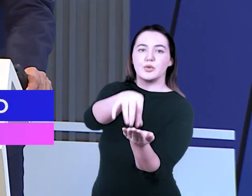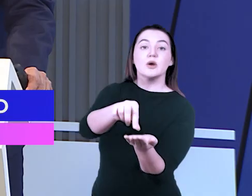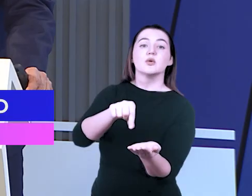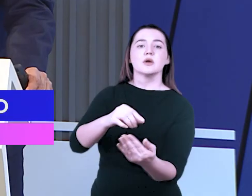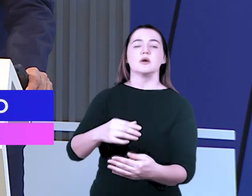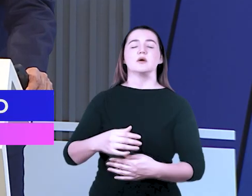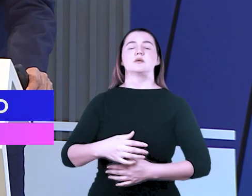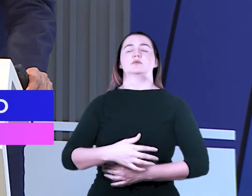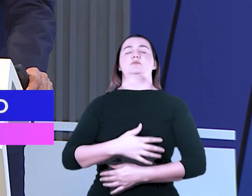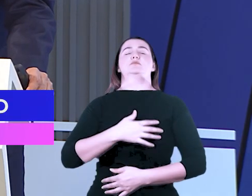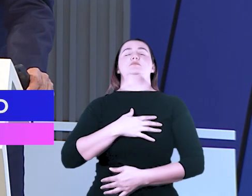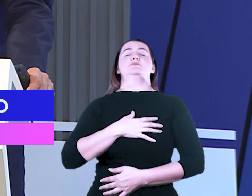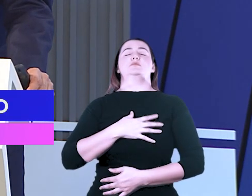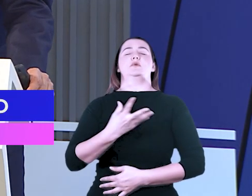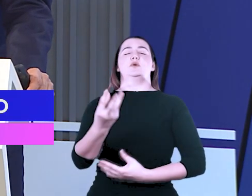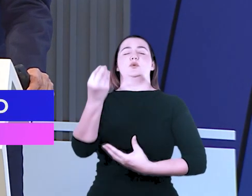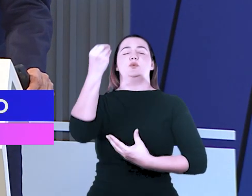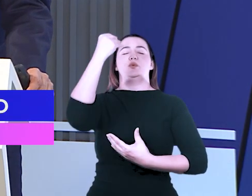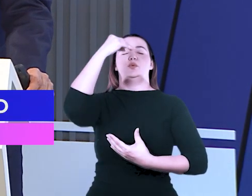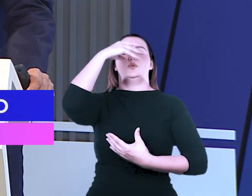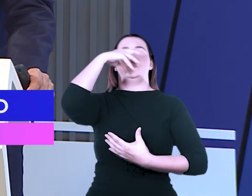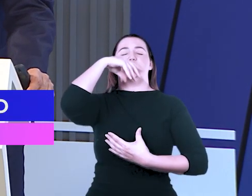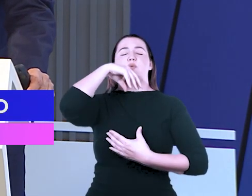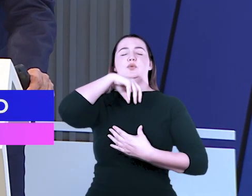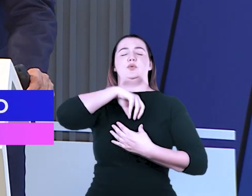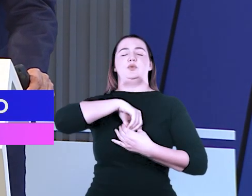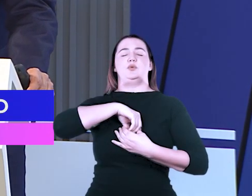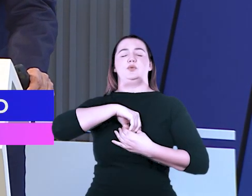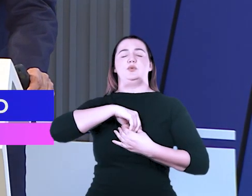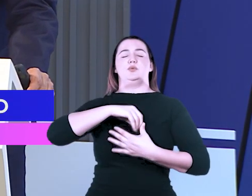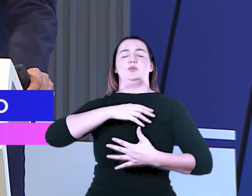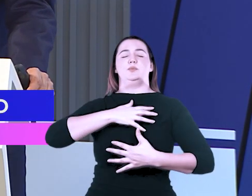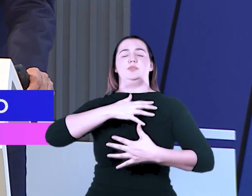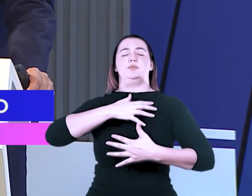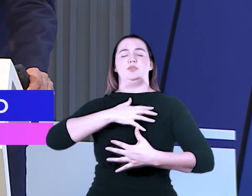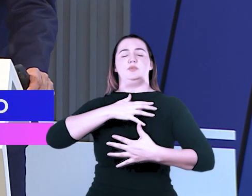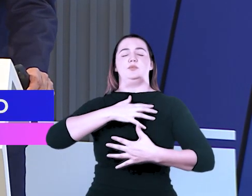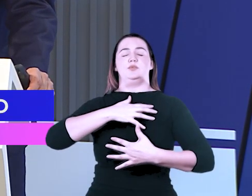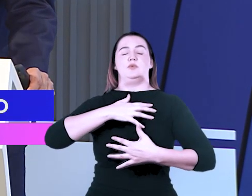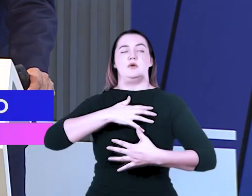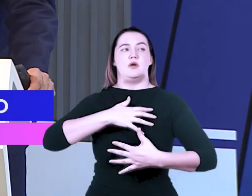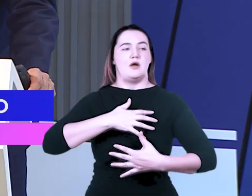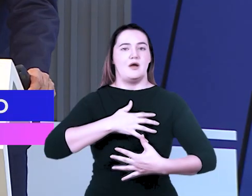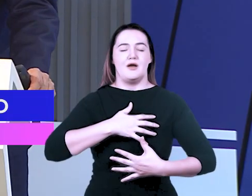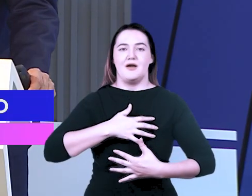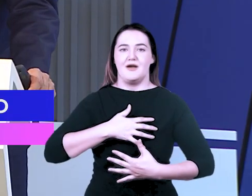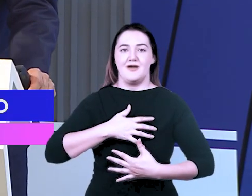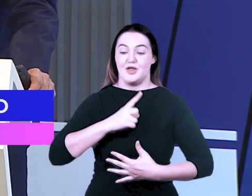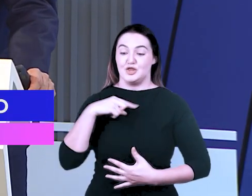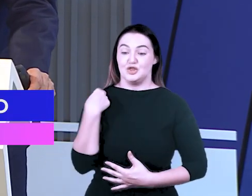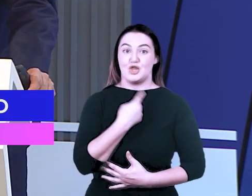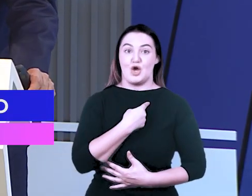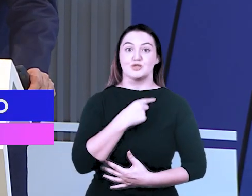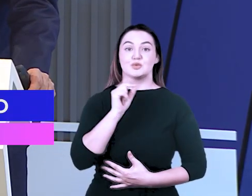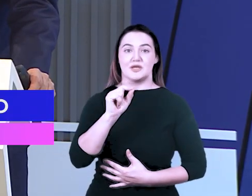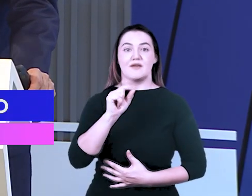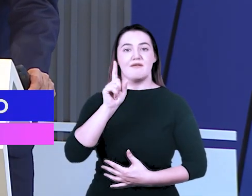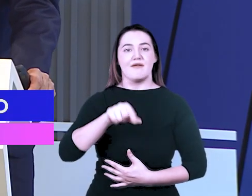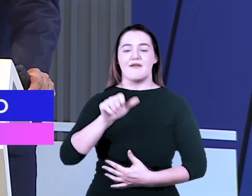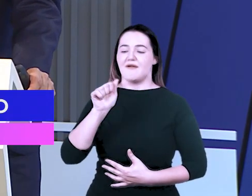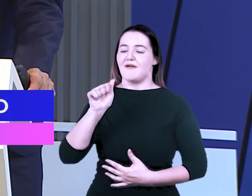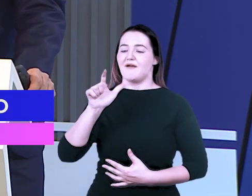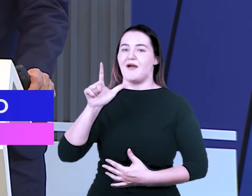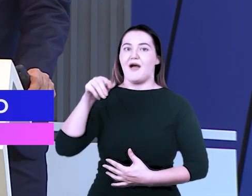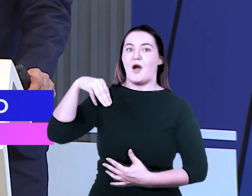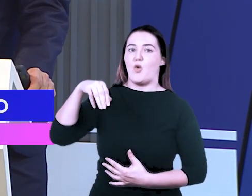uma alma, mas somos uma alma. Então, o pó da terra, o meu corpo, mais o fôlego de